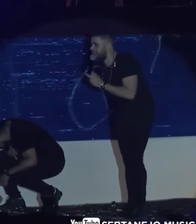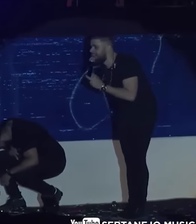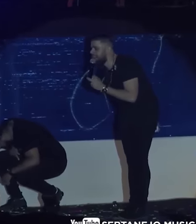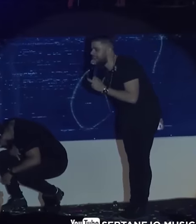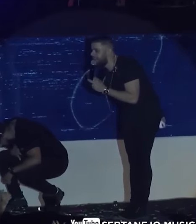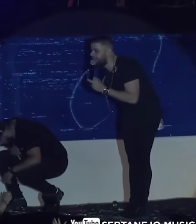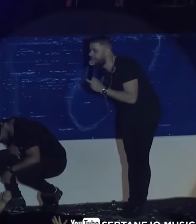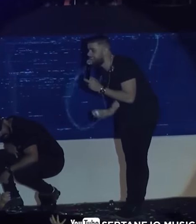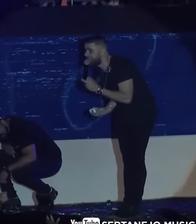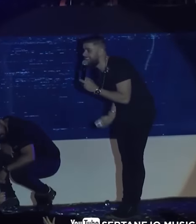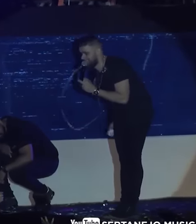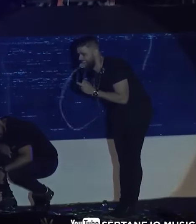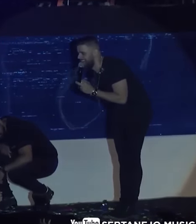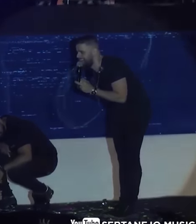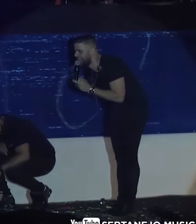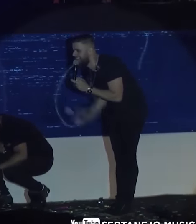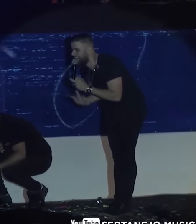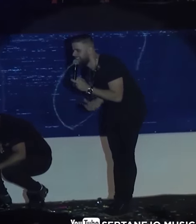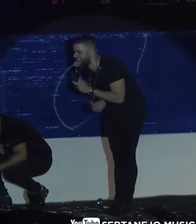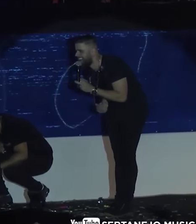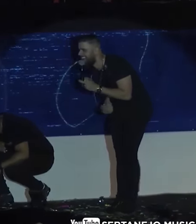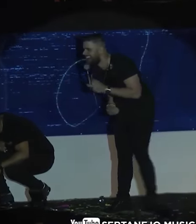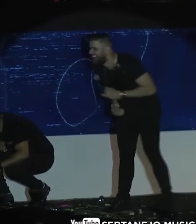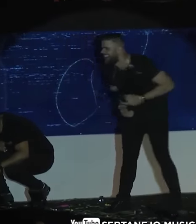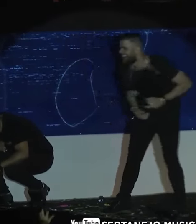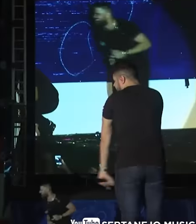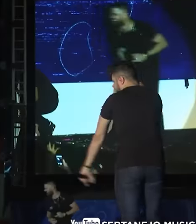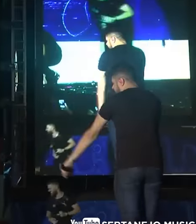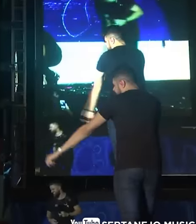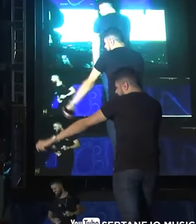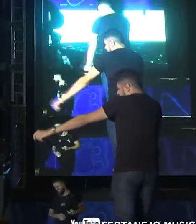Se não esquecer, vou